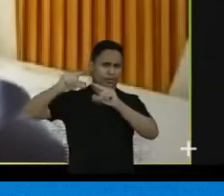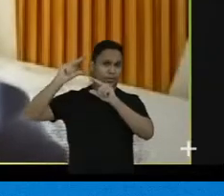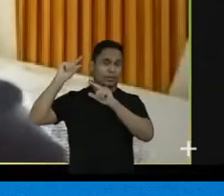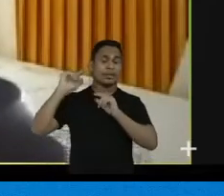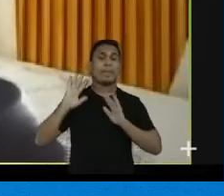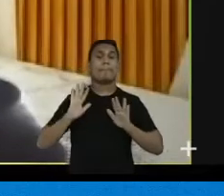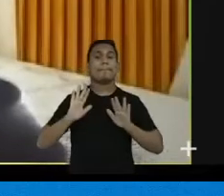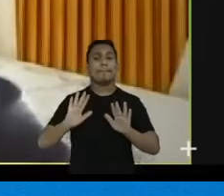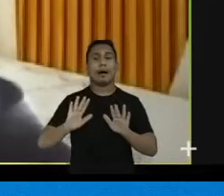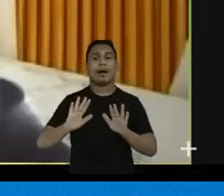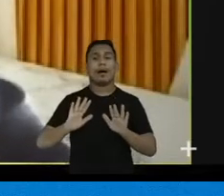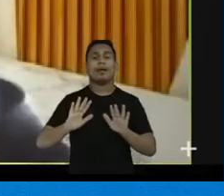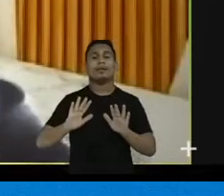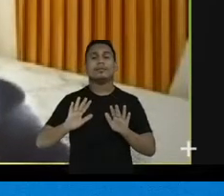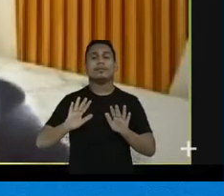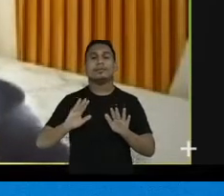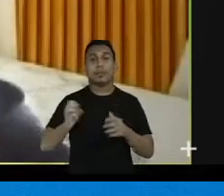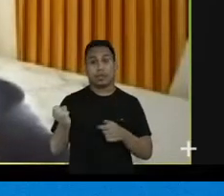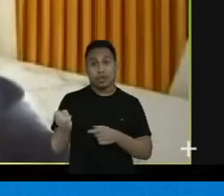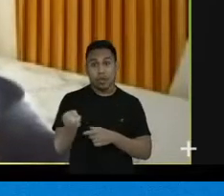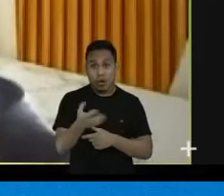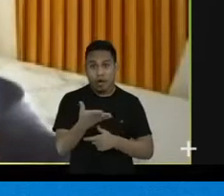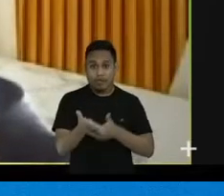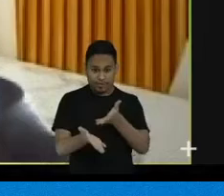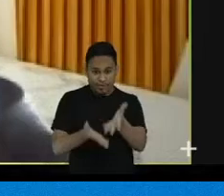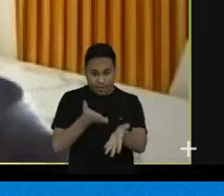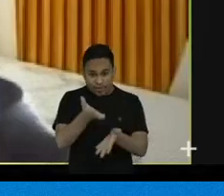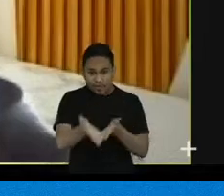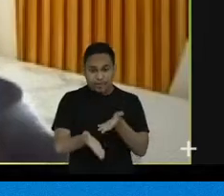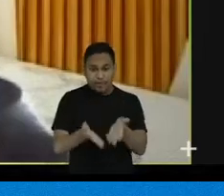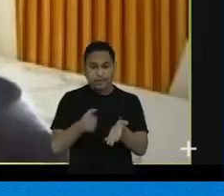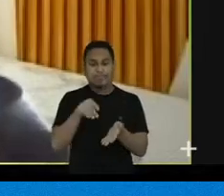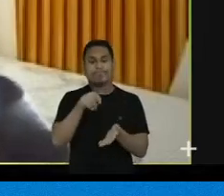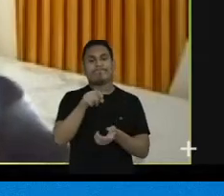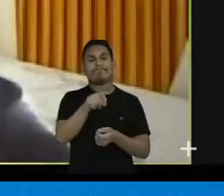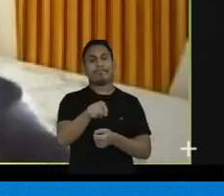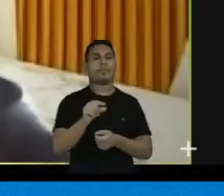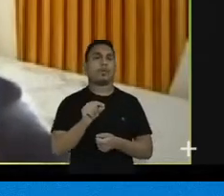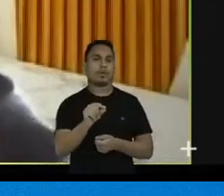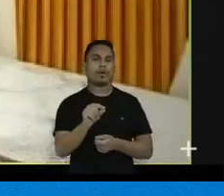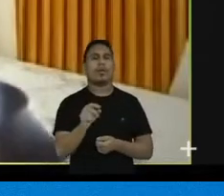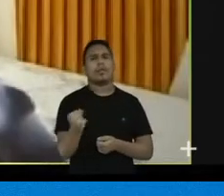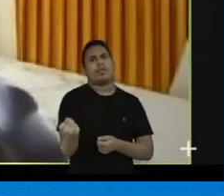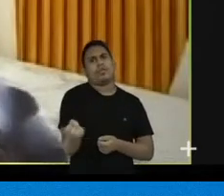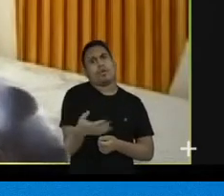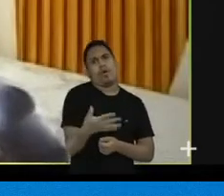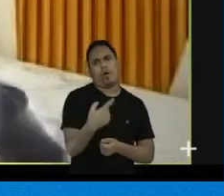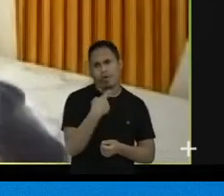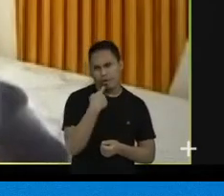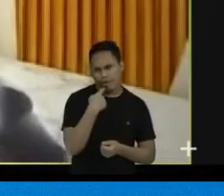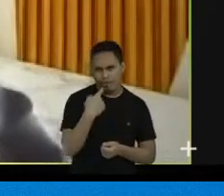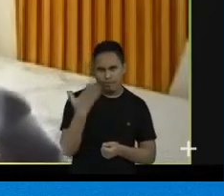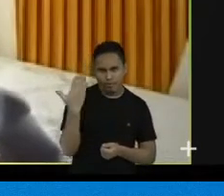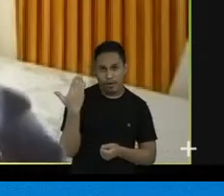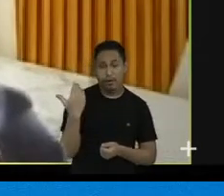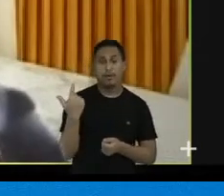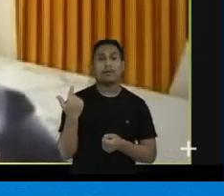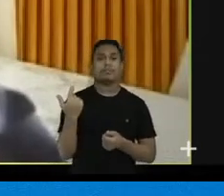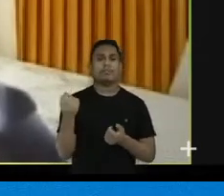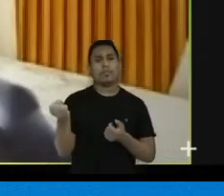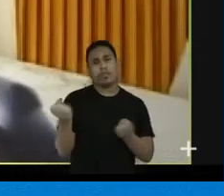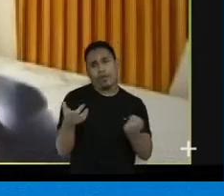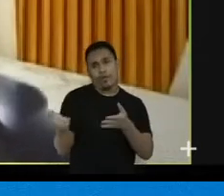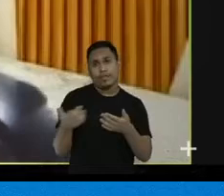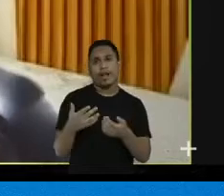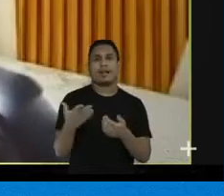nova abordagem, ela é, de fato, uma coisa que pode ser novidade para muitos de vocês que